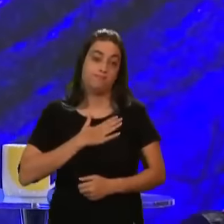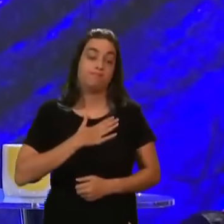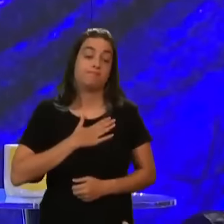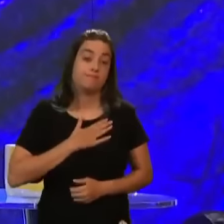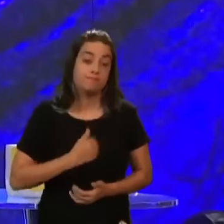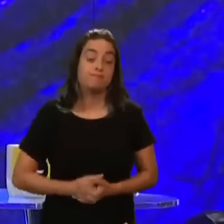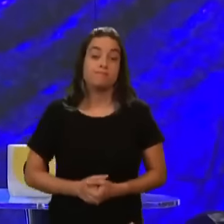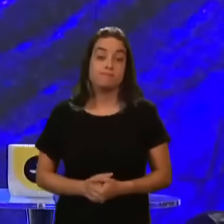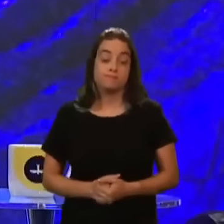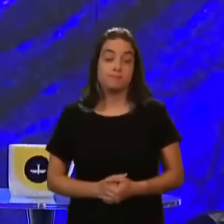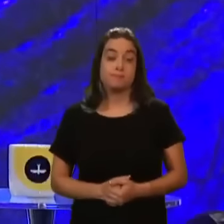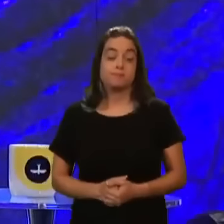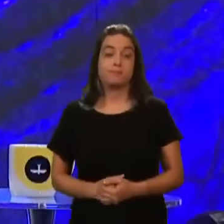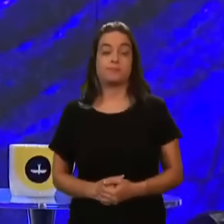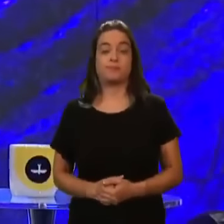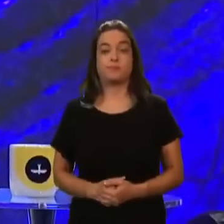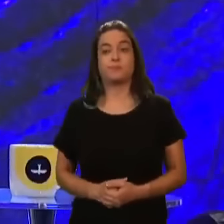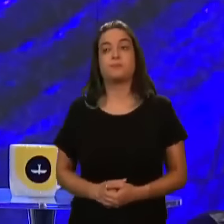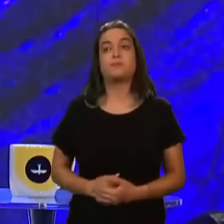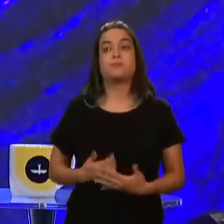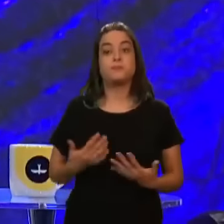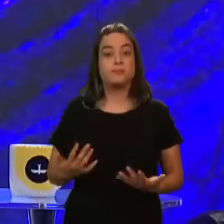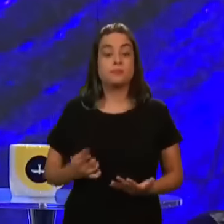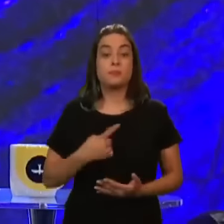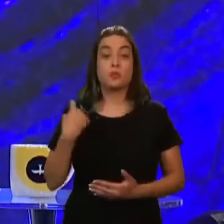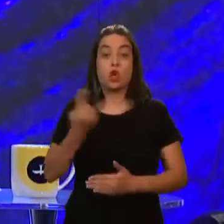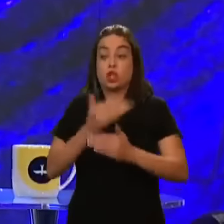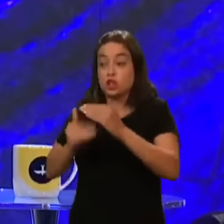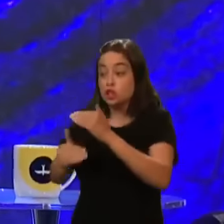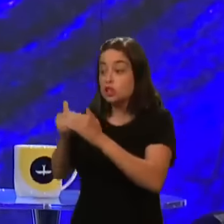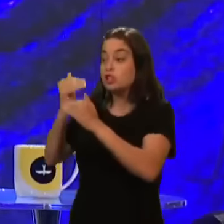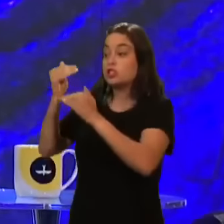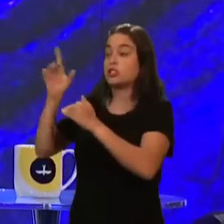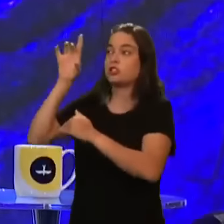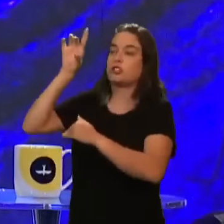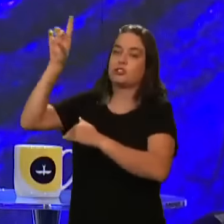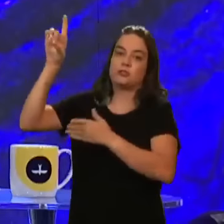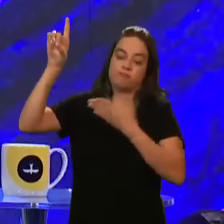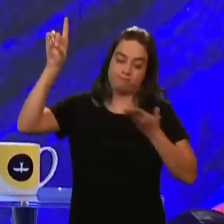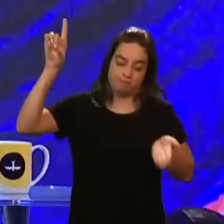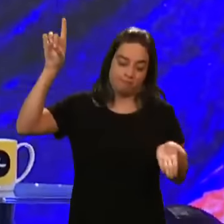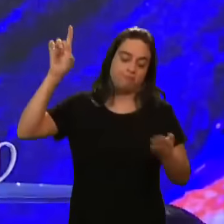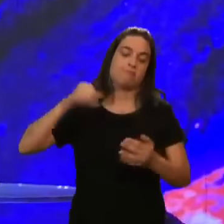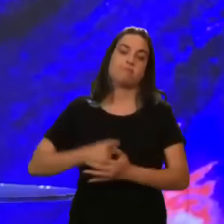É isso aqui. É assim que a gente chega diante do Senhor, né?